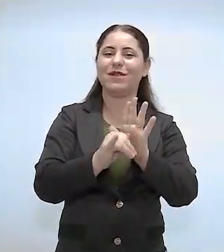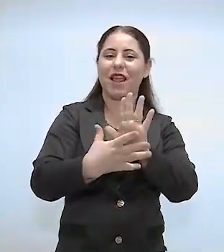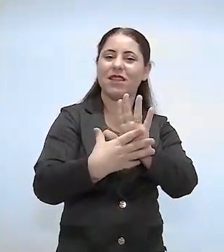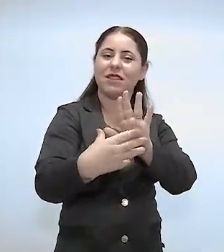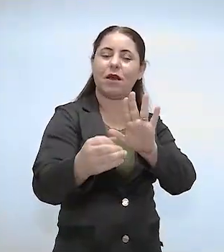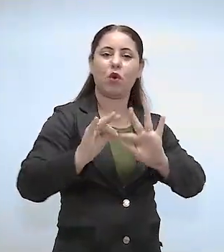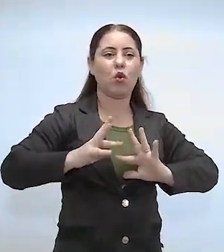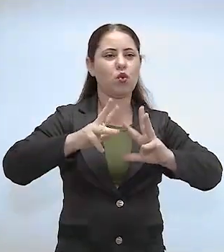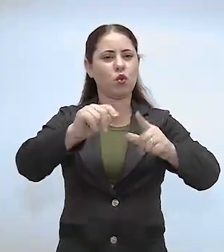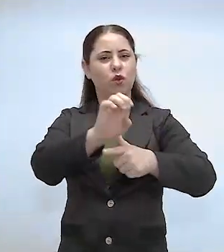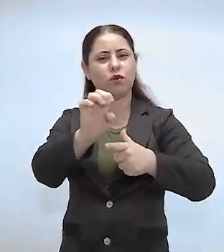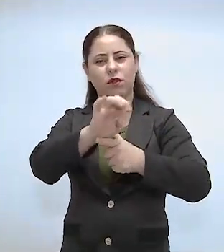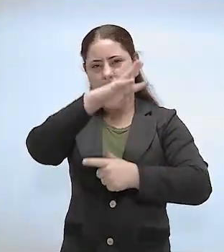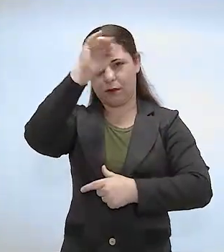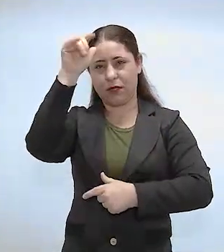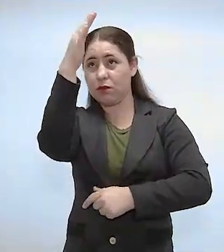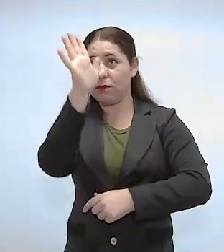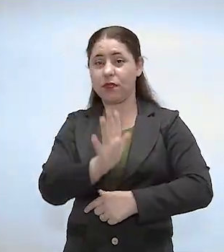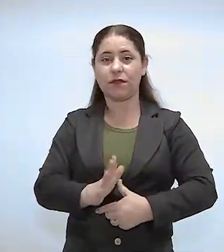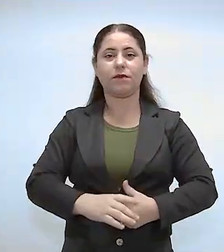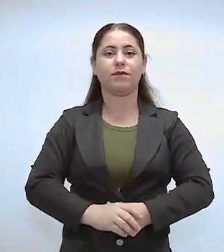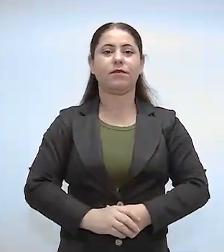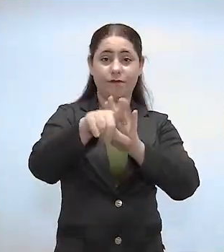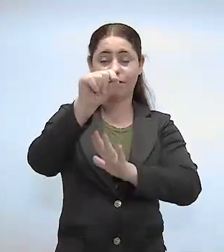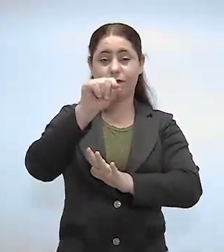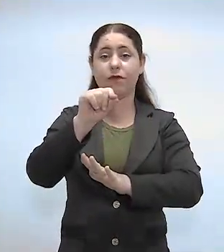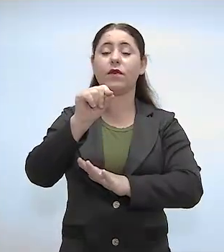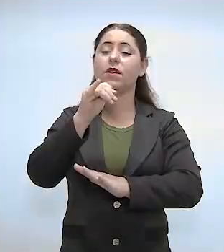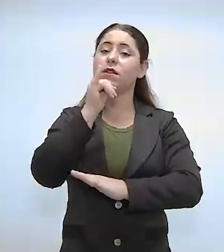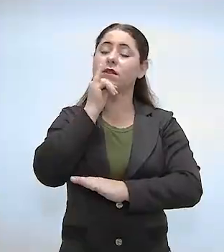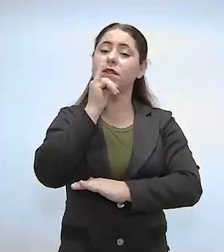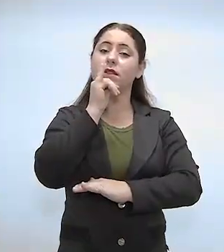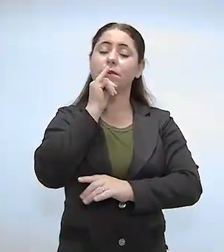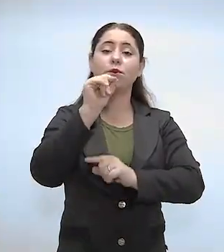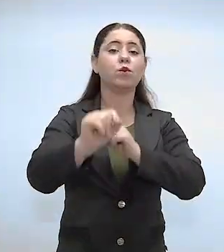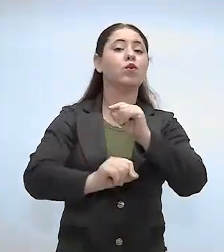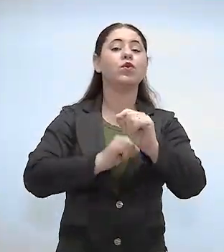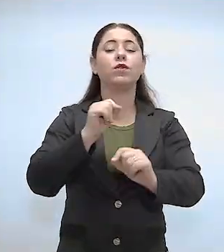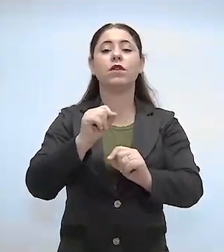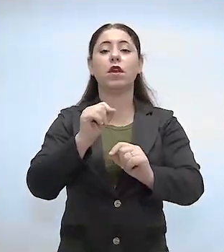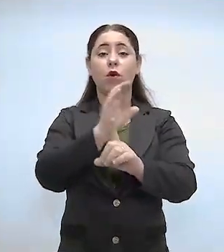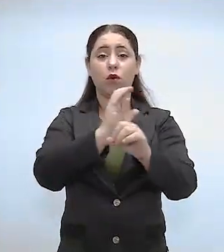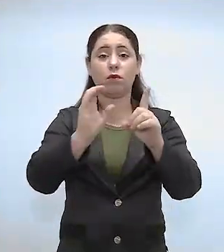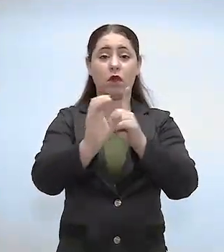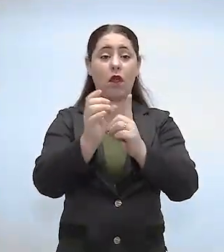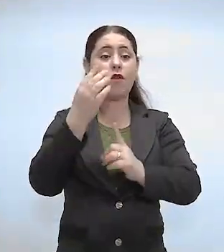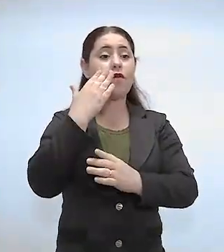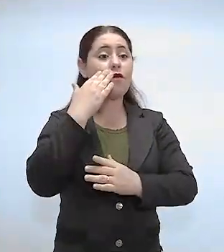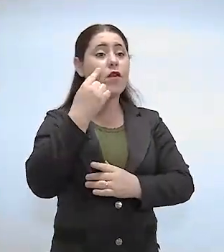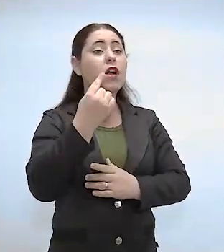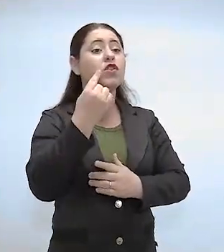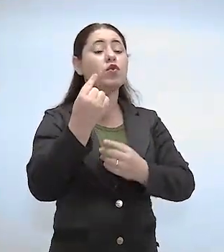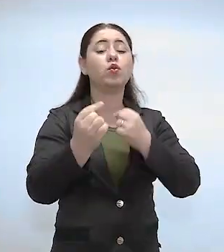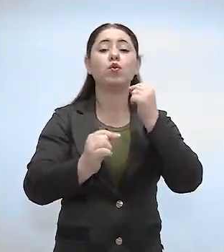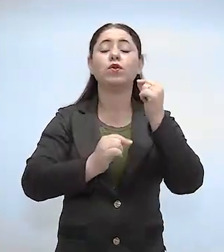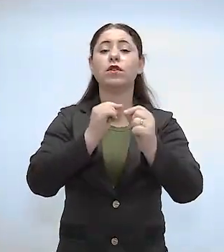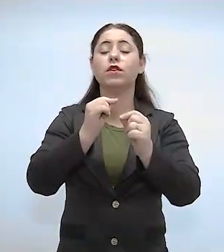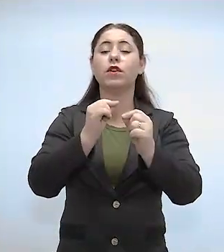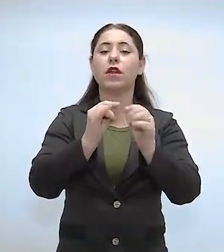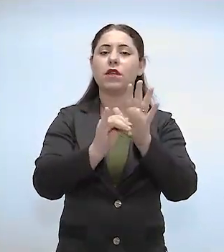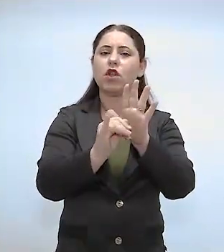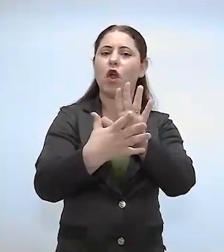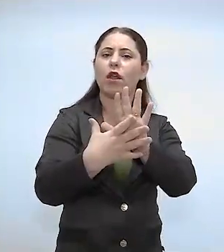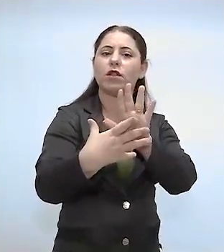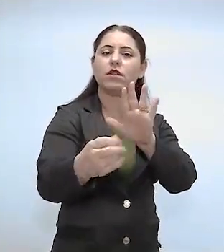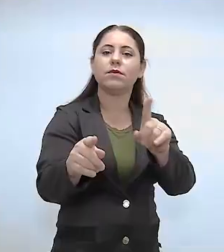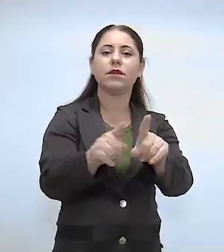esse é um bom exemplo a ser seguido por todo Mato Grosso do Sul do Brasil Então a gente tá dando exemplo para que a comunidade veja